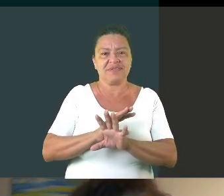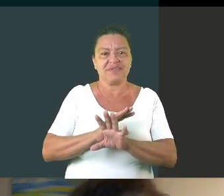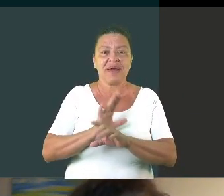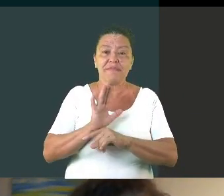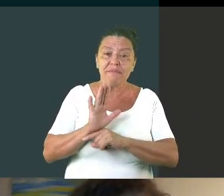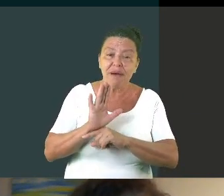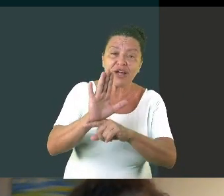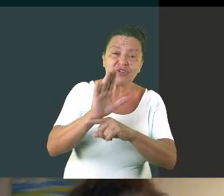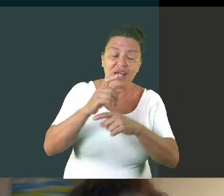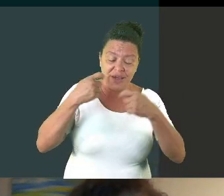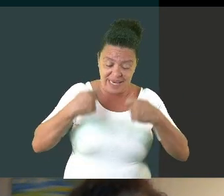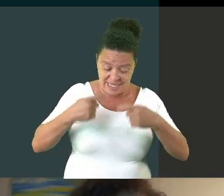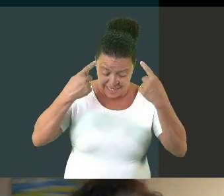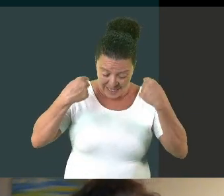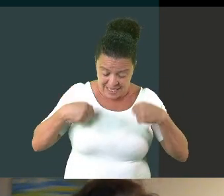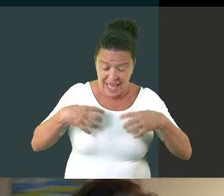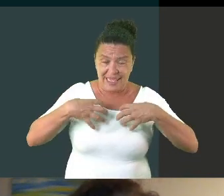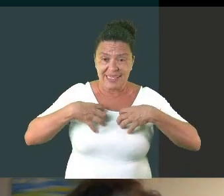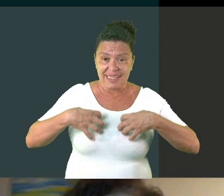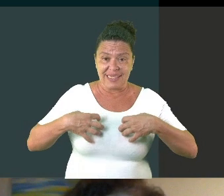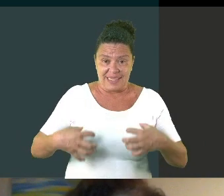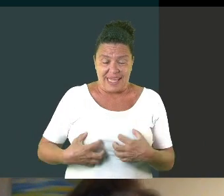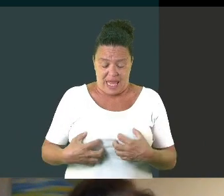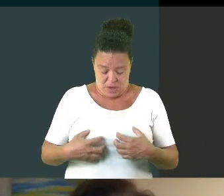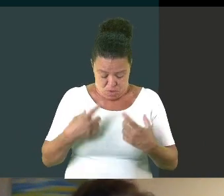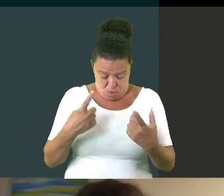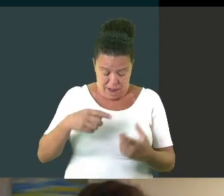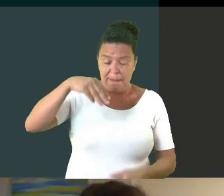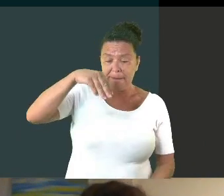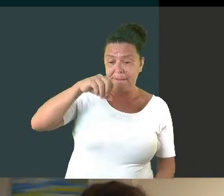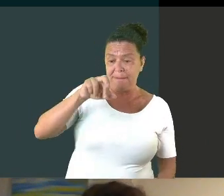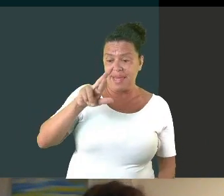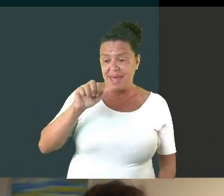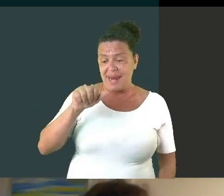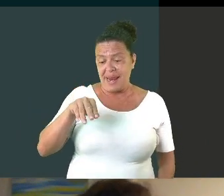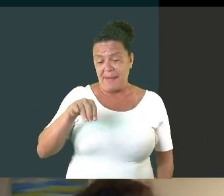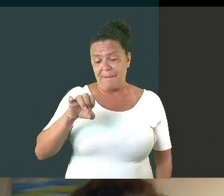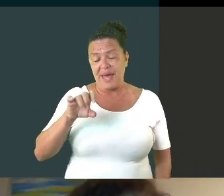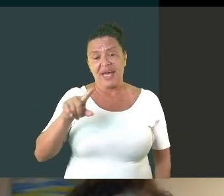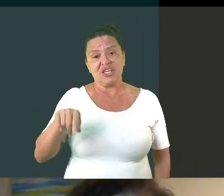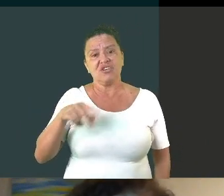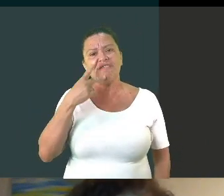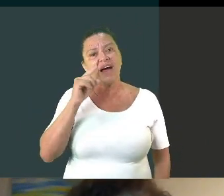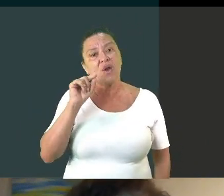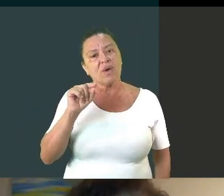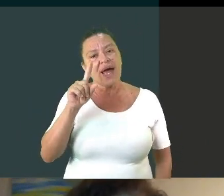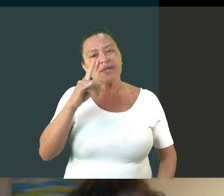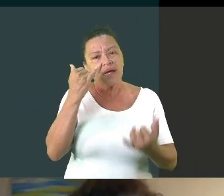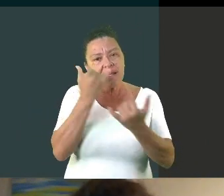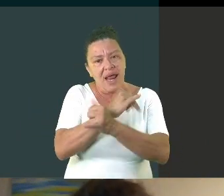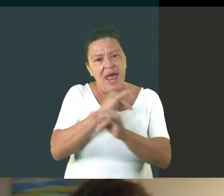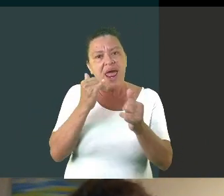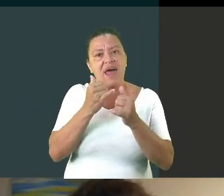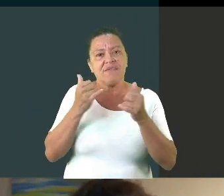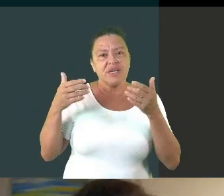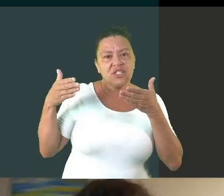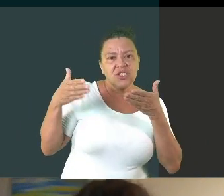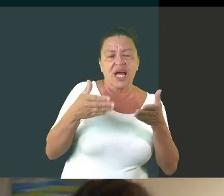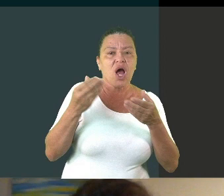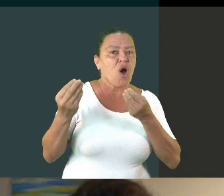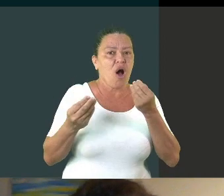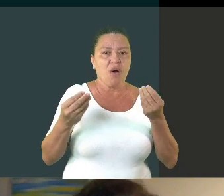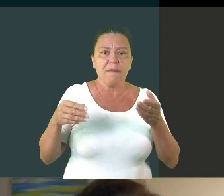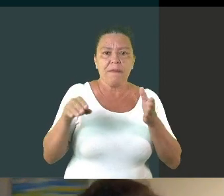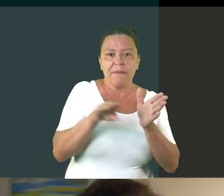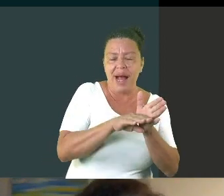necessidade de cada uma dessas células. E o que Miramês nos diz? Essa energia vai chegar